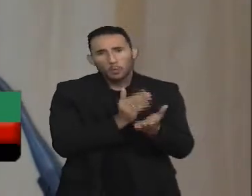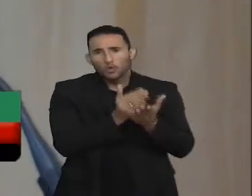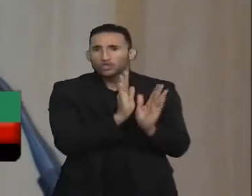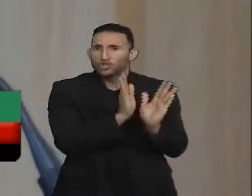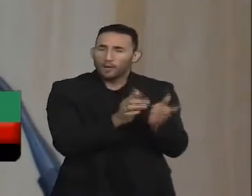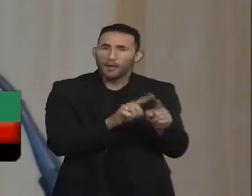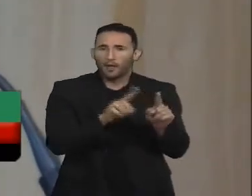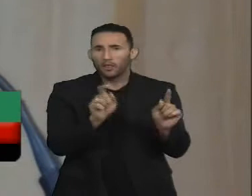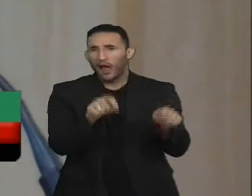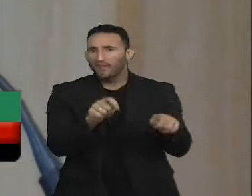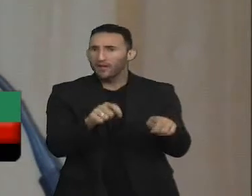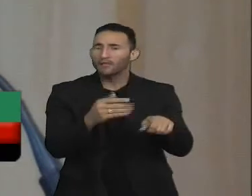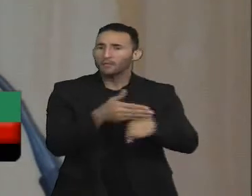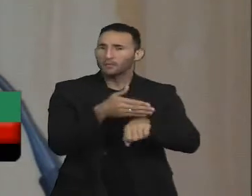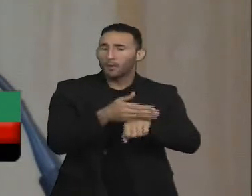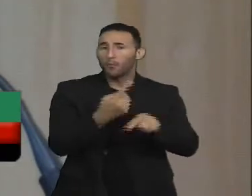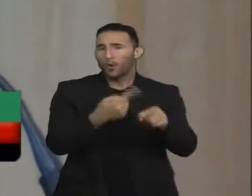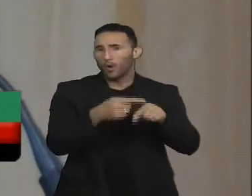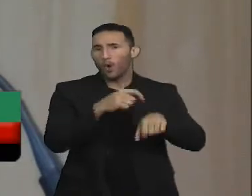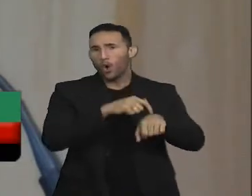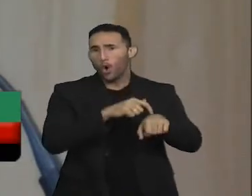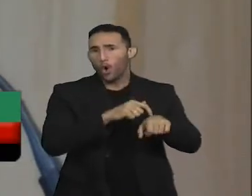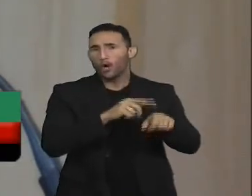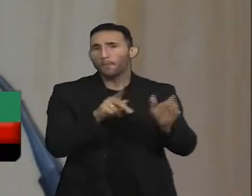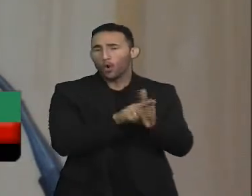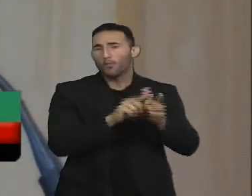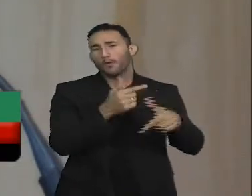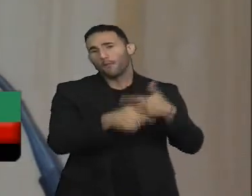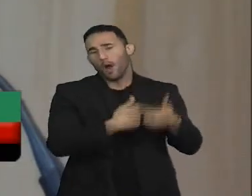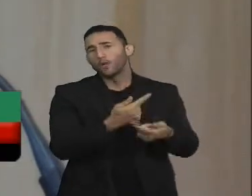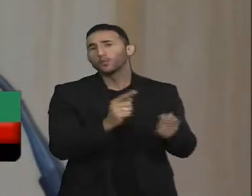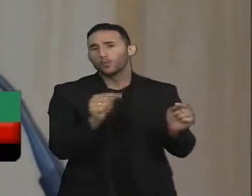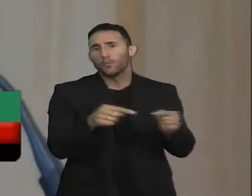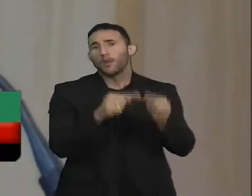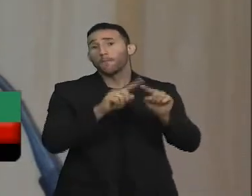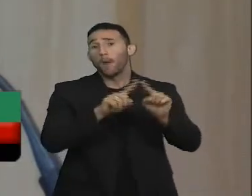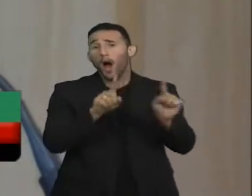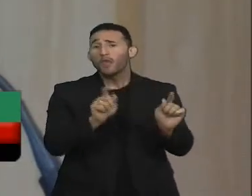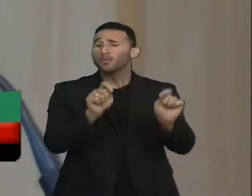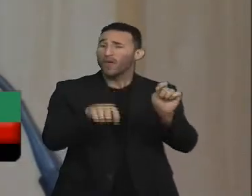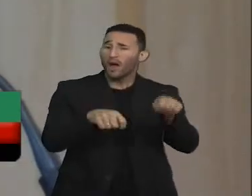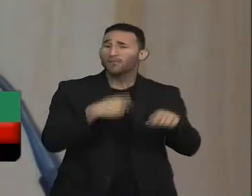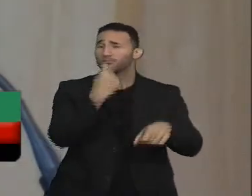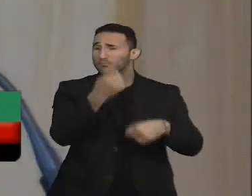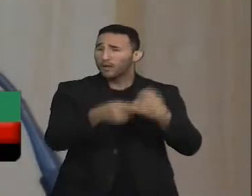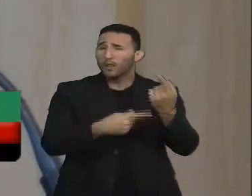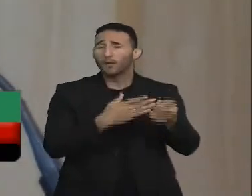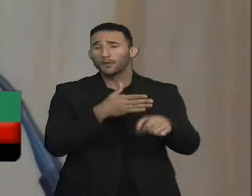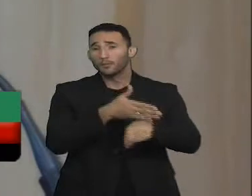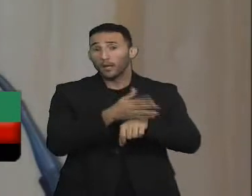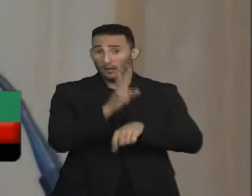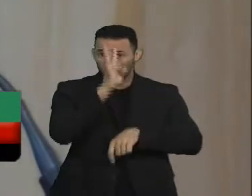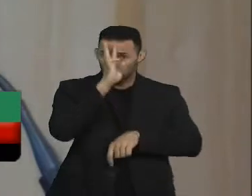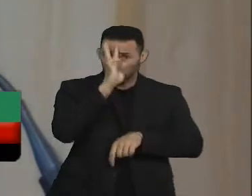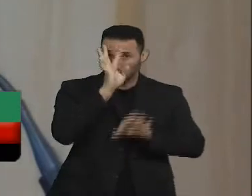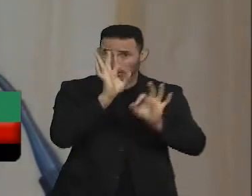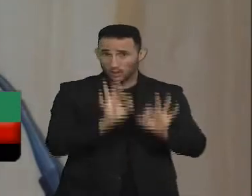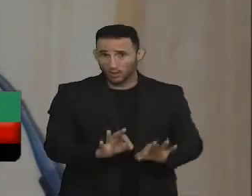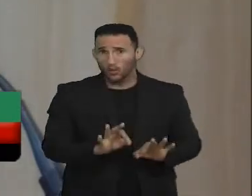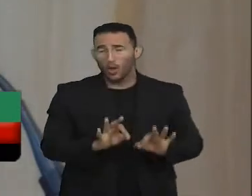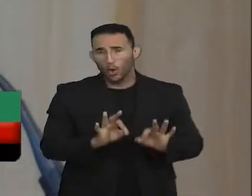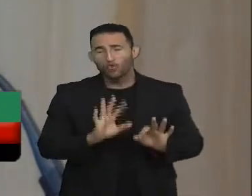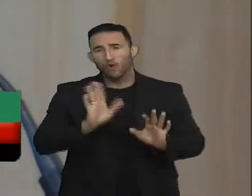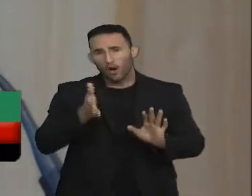alguma coisa, né? Porque também está dentro do horário do expediente, mas consigo participar. Eu, terça-feira, inclusive, eu estive